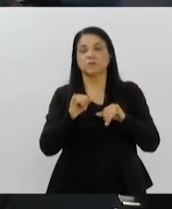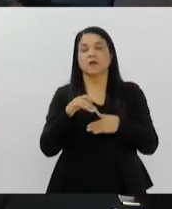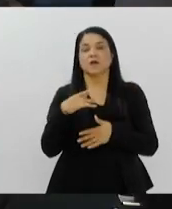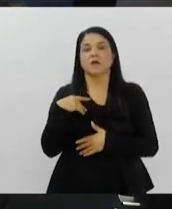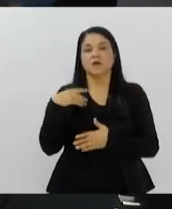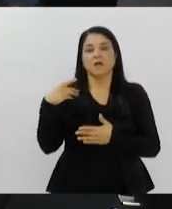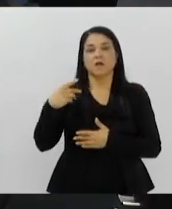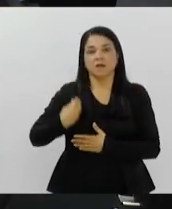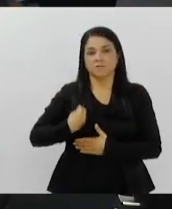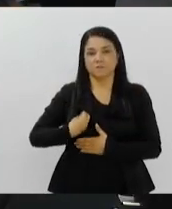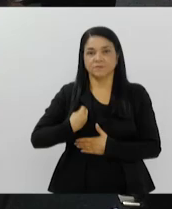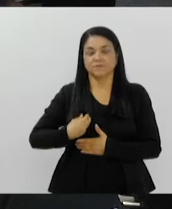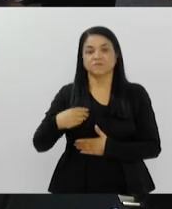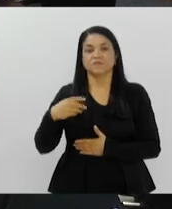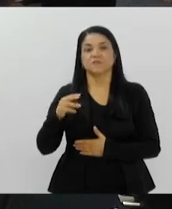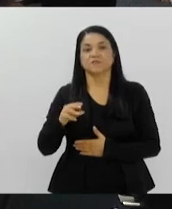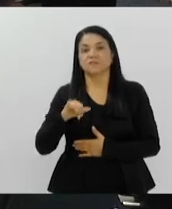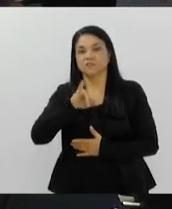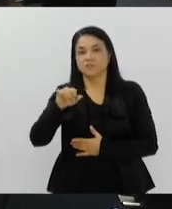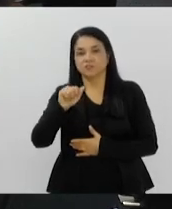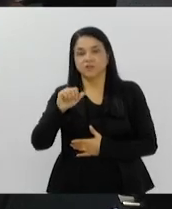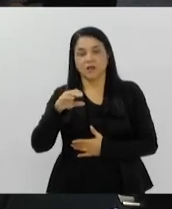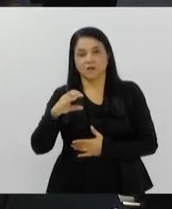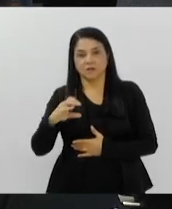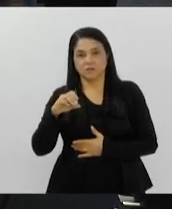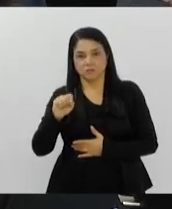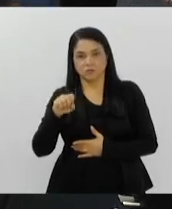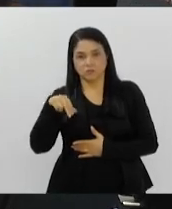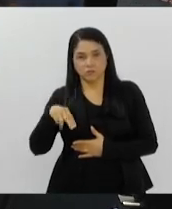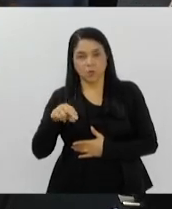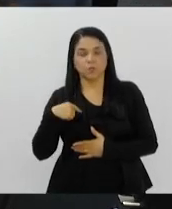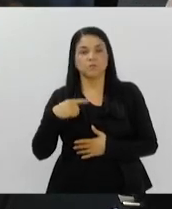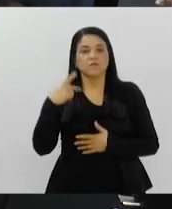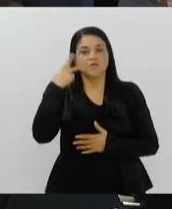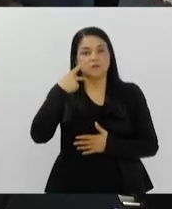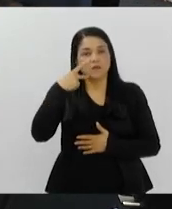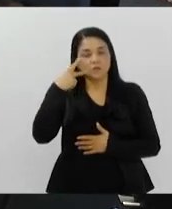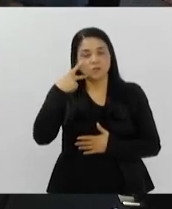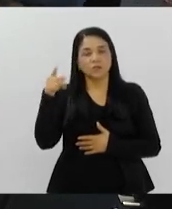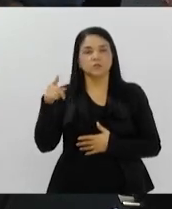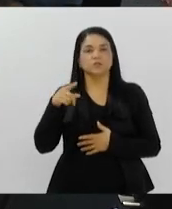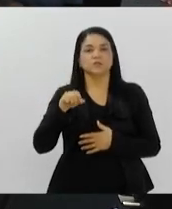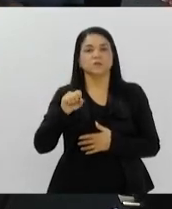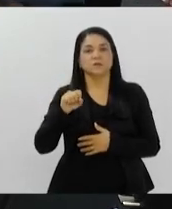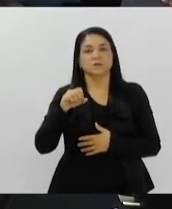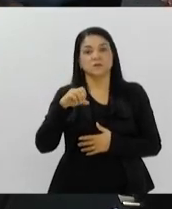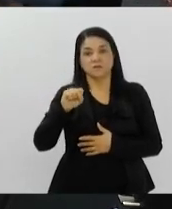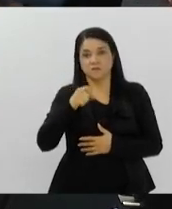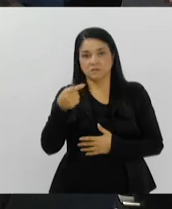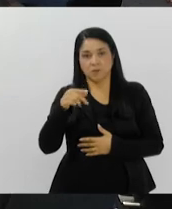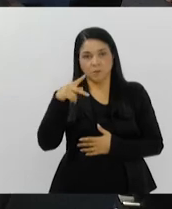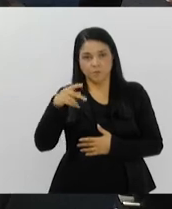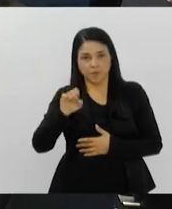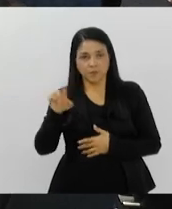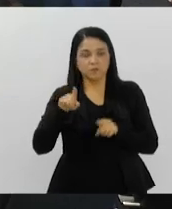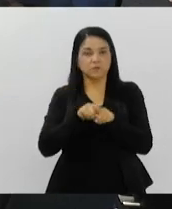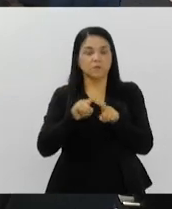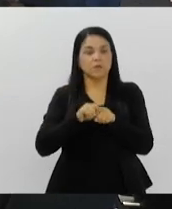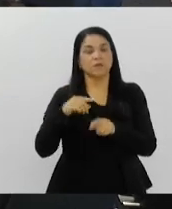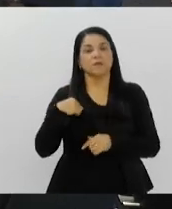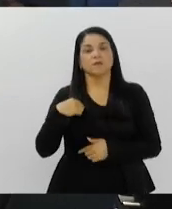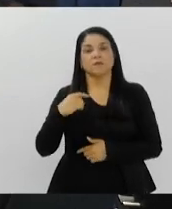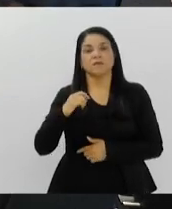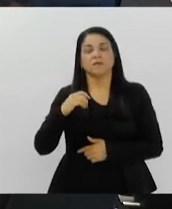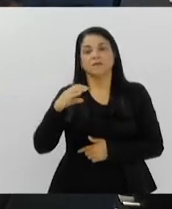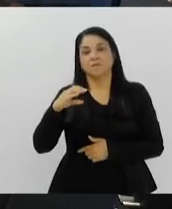do Jacques Souza, vereador de São Pedro da Aldeia, Paulo Bernardo, vereador de Queimados, Glauber Pobel, vereador de São